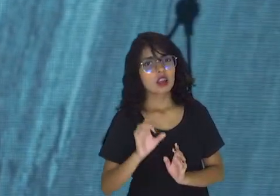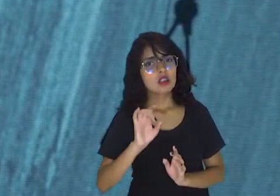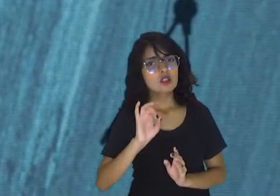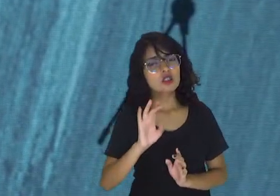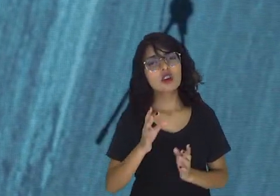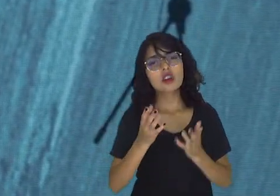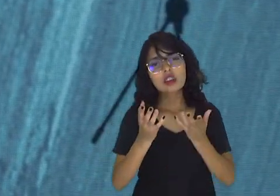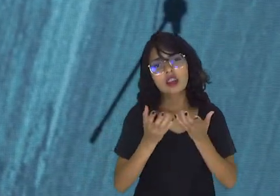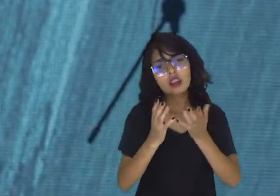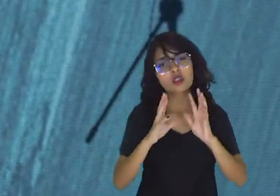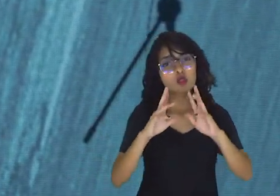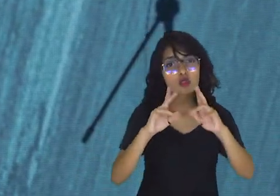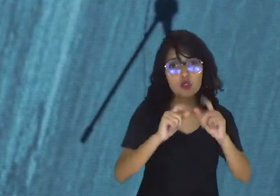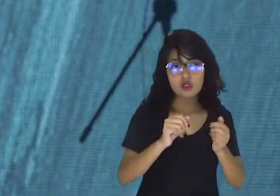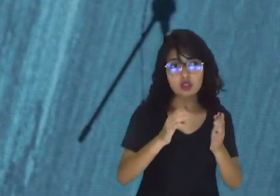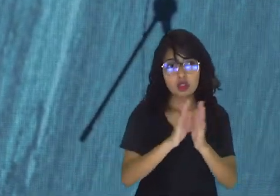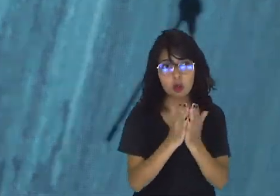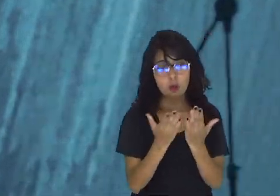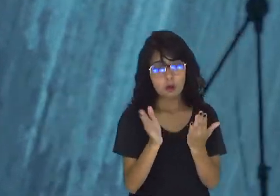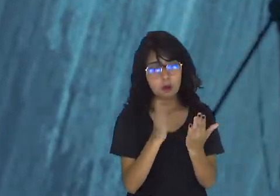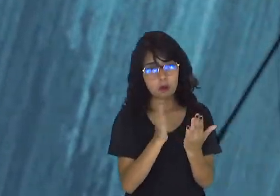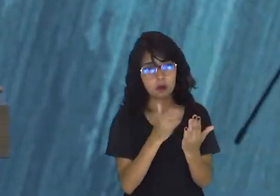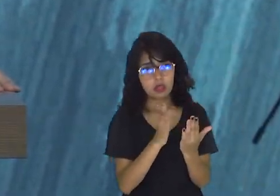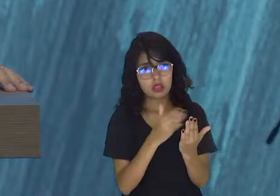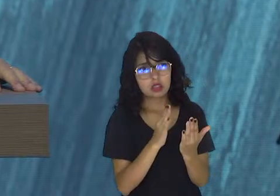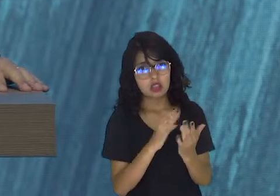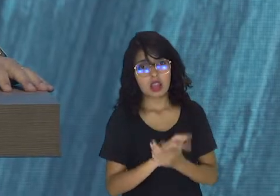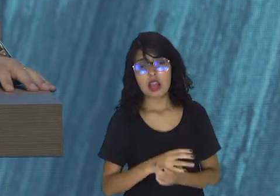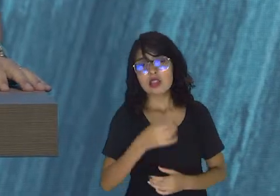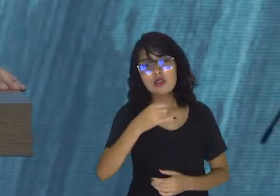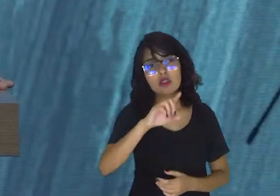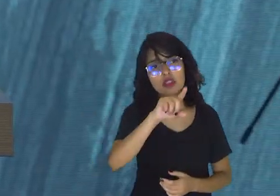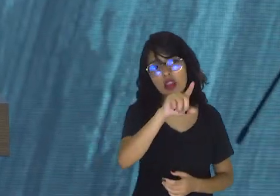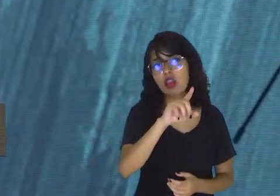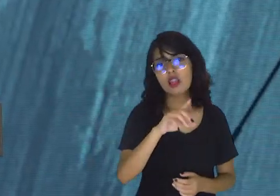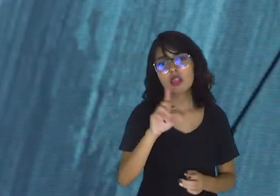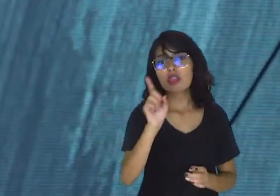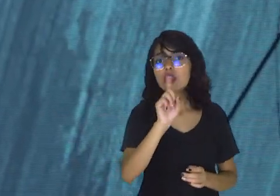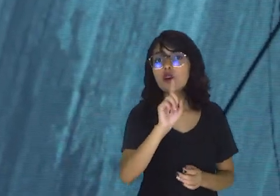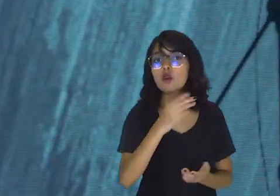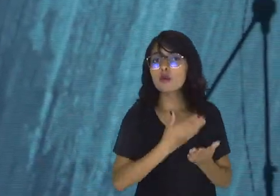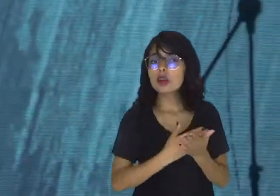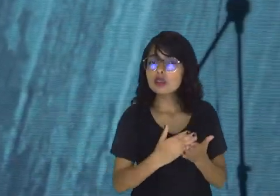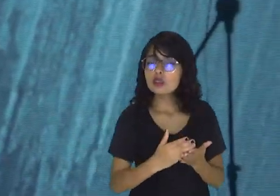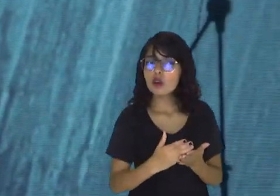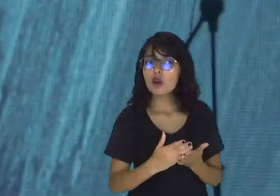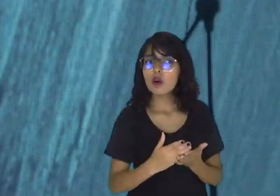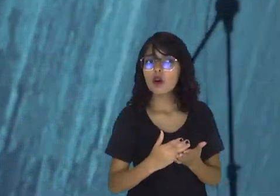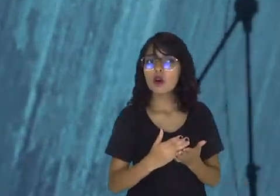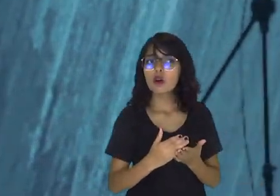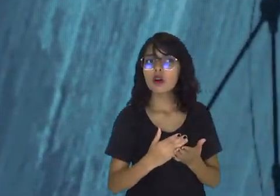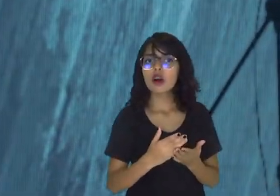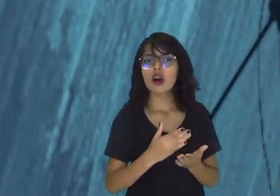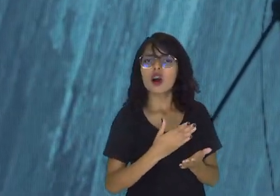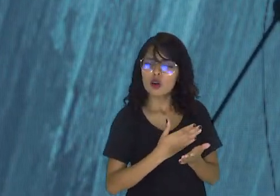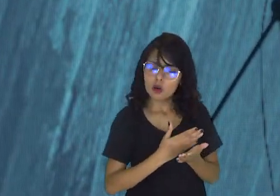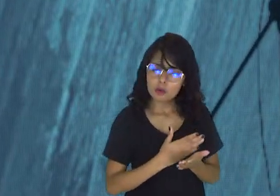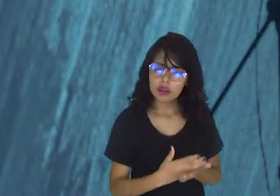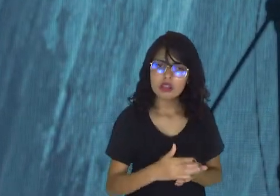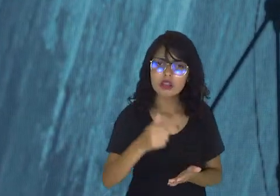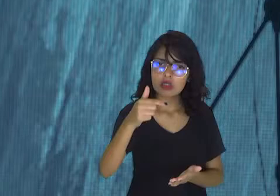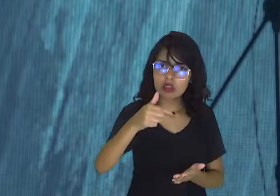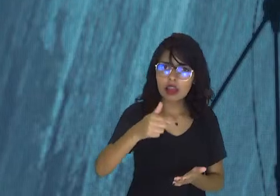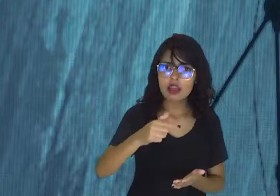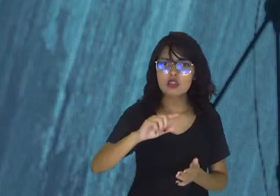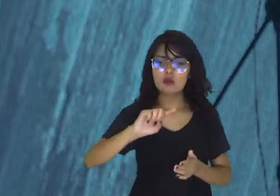lerem esse livro. Dá tempo, se você não começou. Começa no sétimo e vai colocando em dia. Aí você lê no